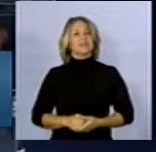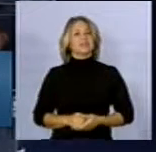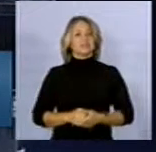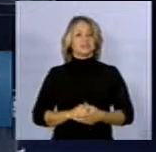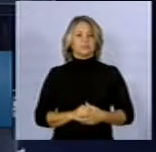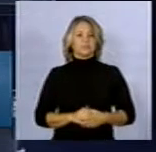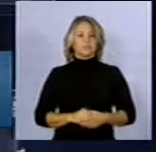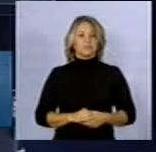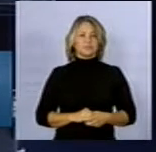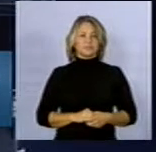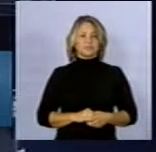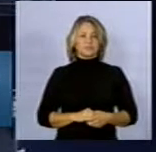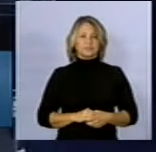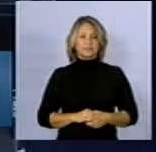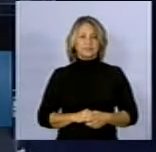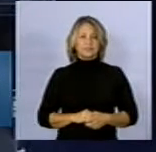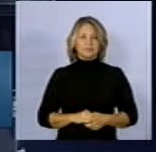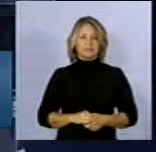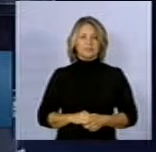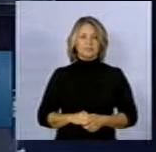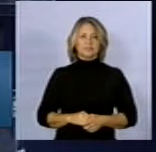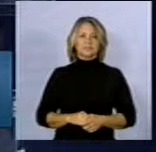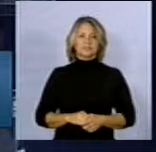Informação aqui